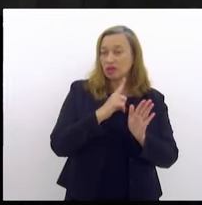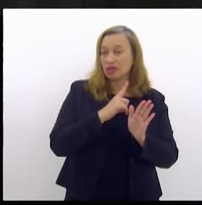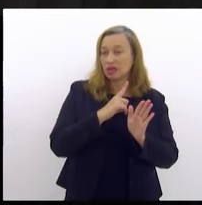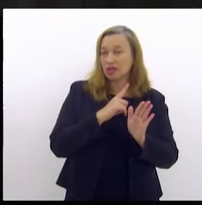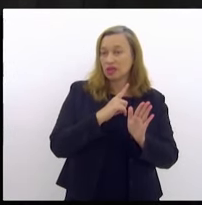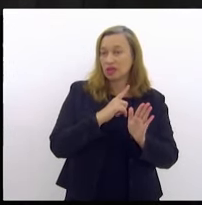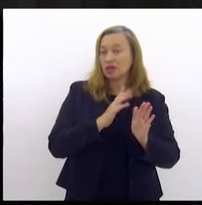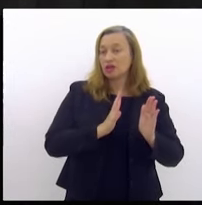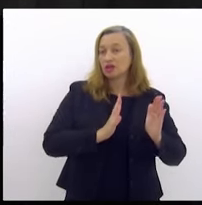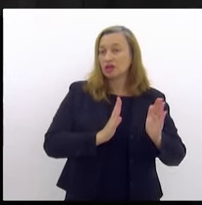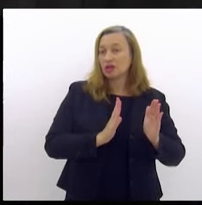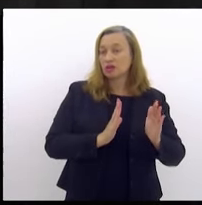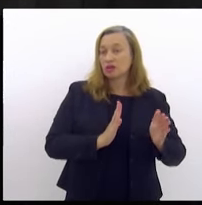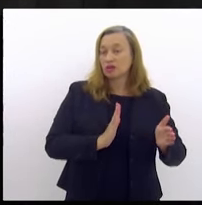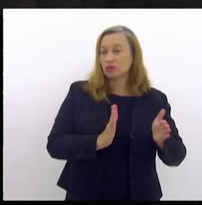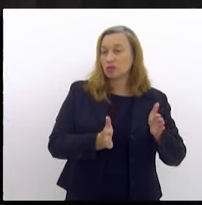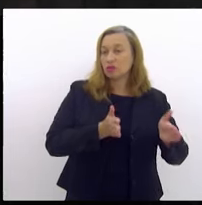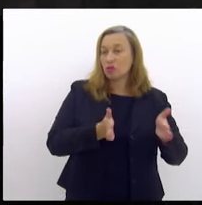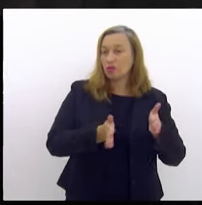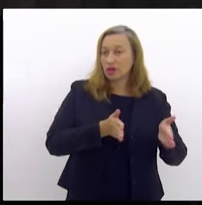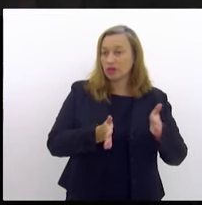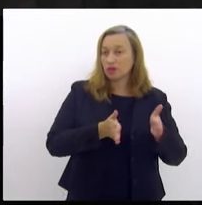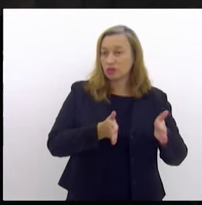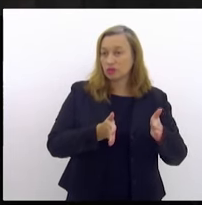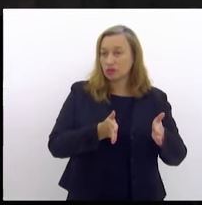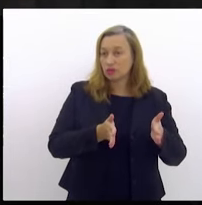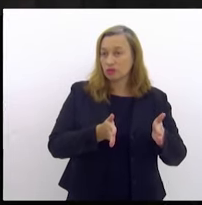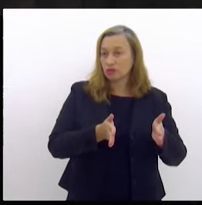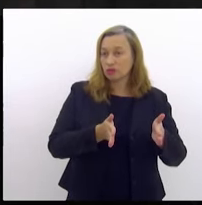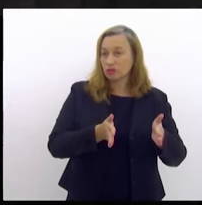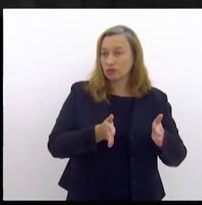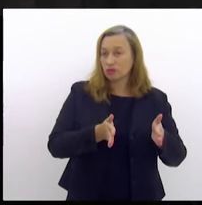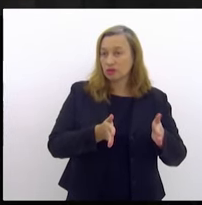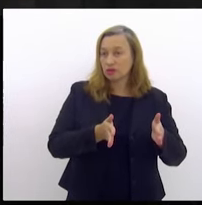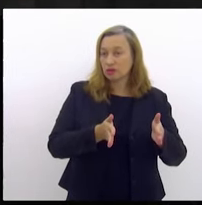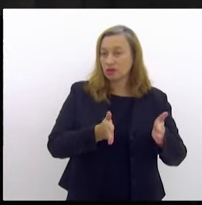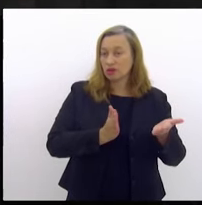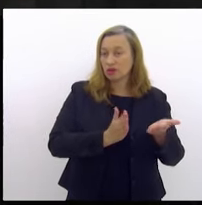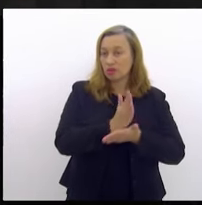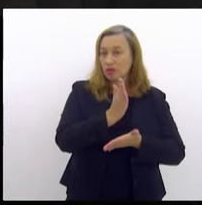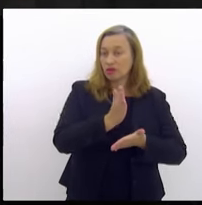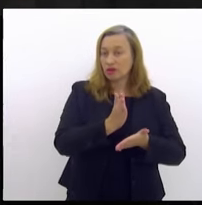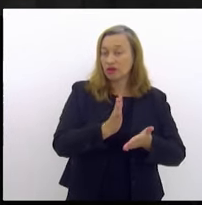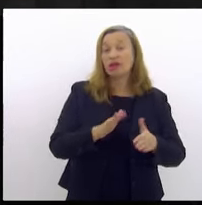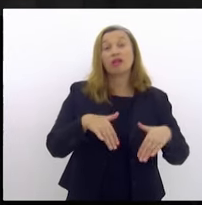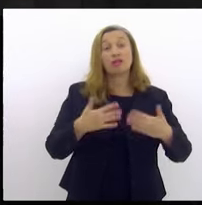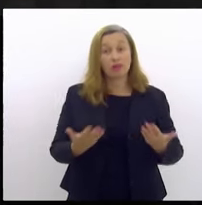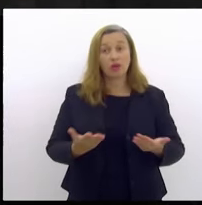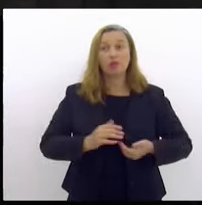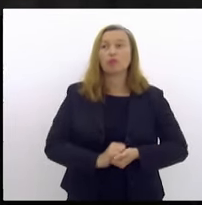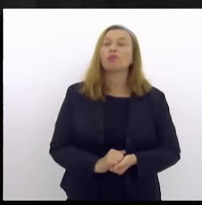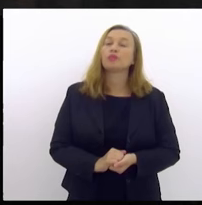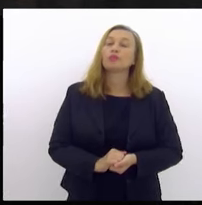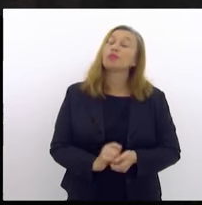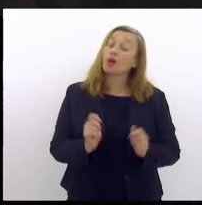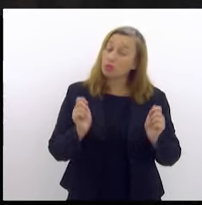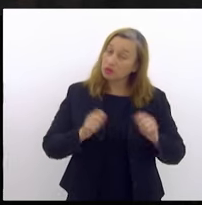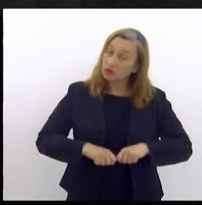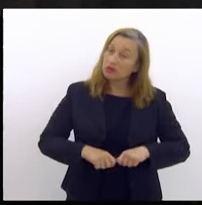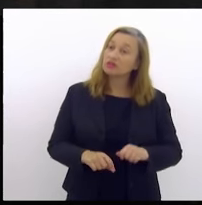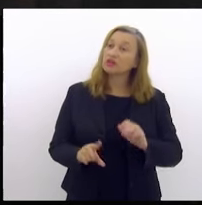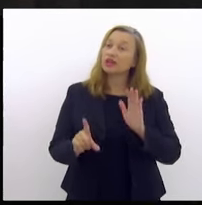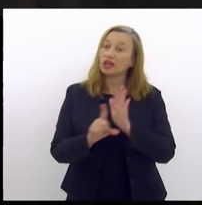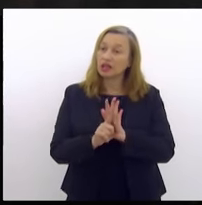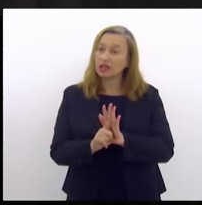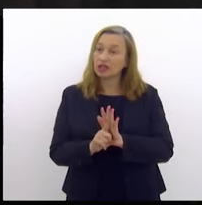depois do momento em que ela for decretada. Entretanto, é possível que as